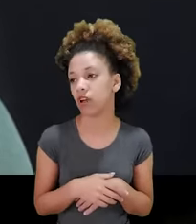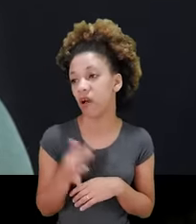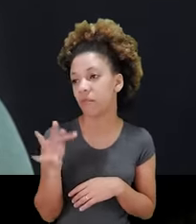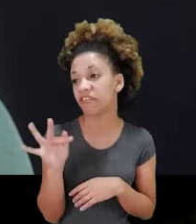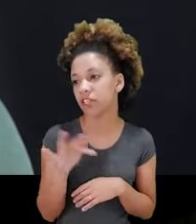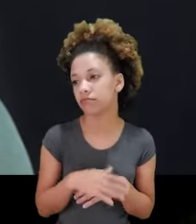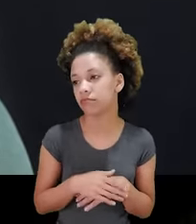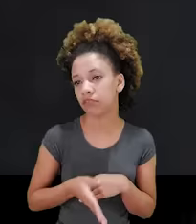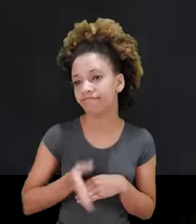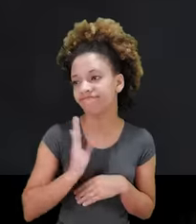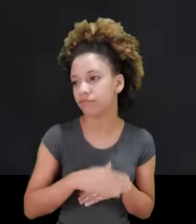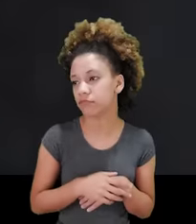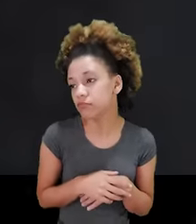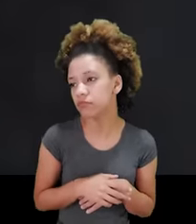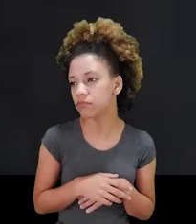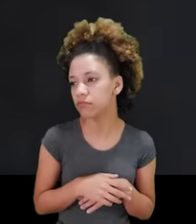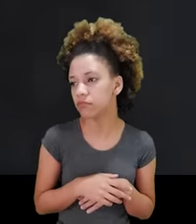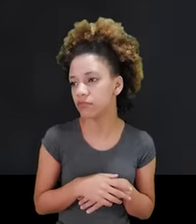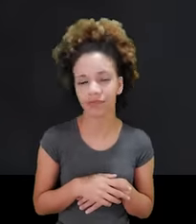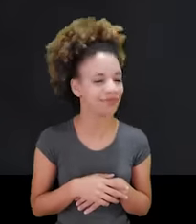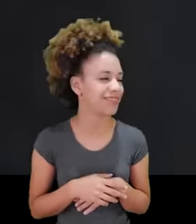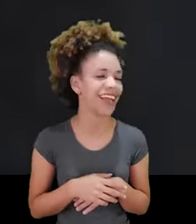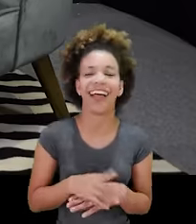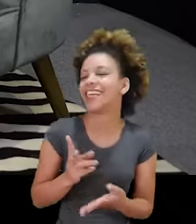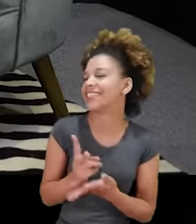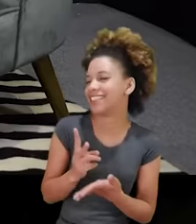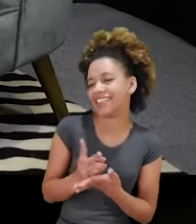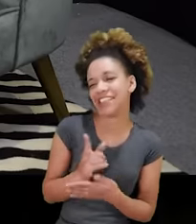frente. Tem uma coisa meio... Eu acho que isso é uma invenção vossa.